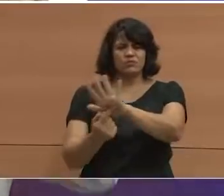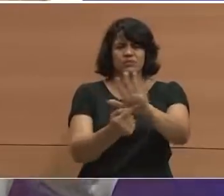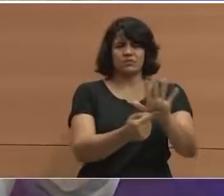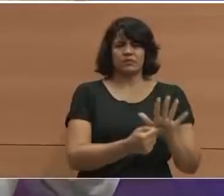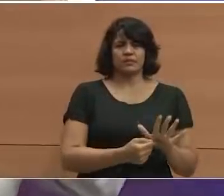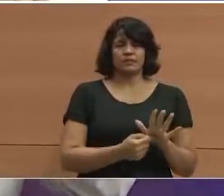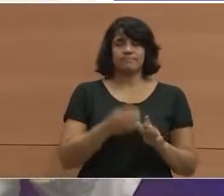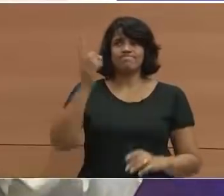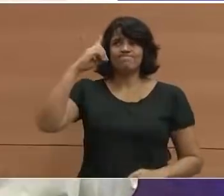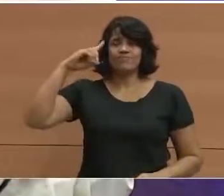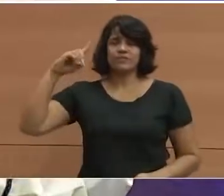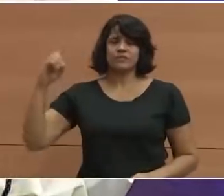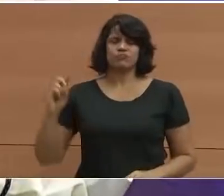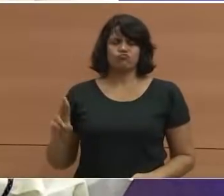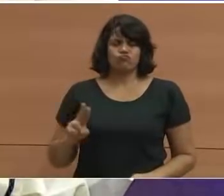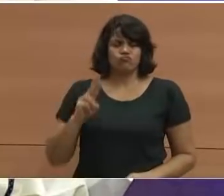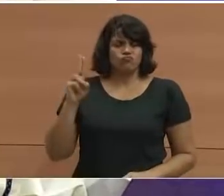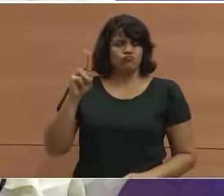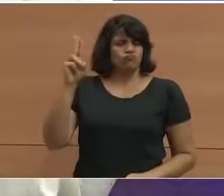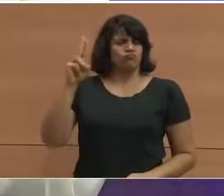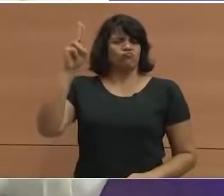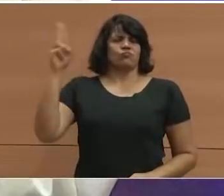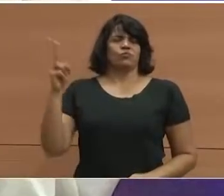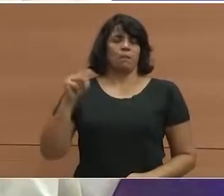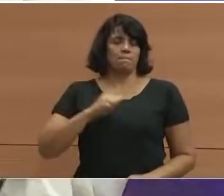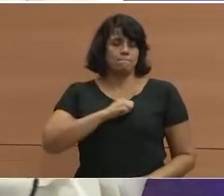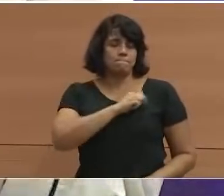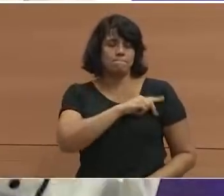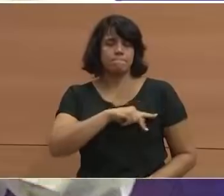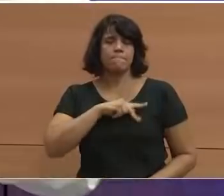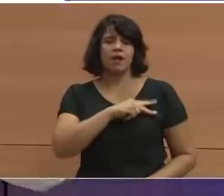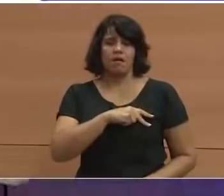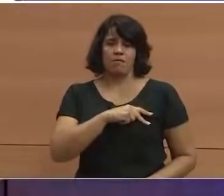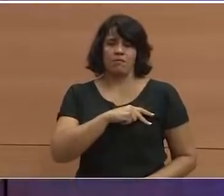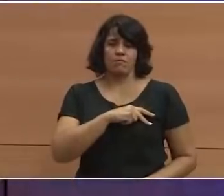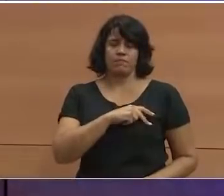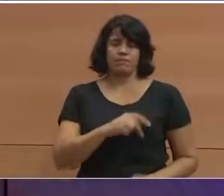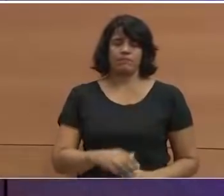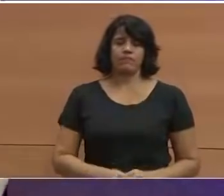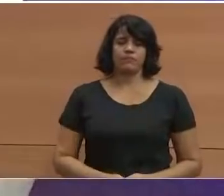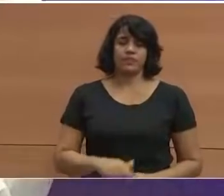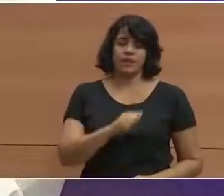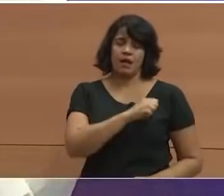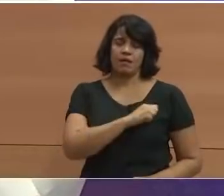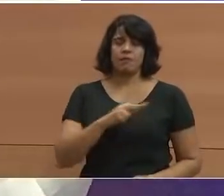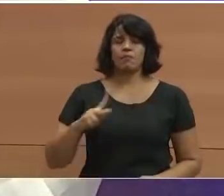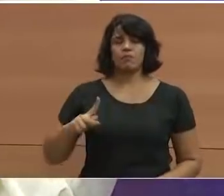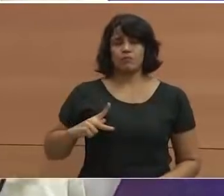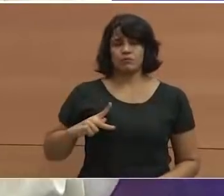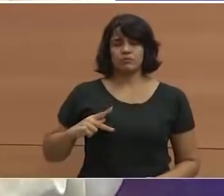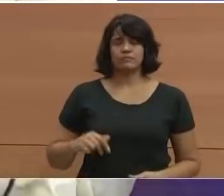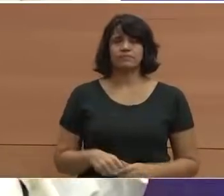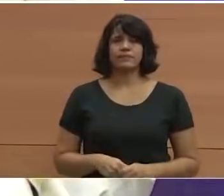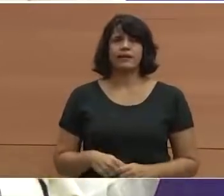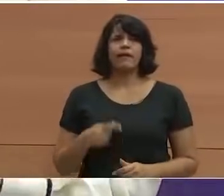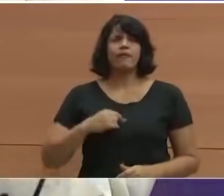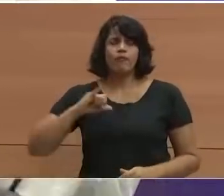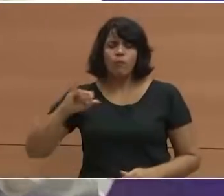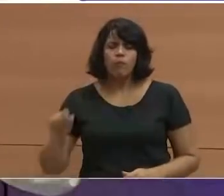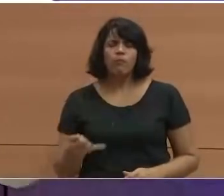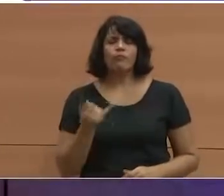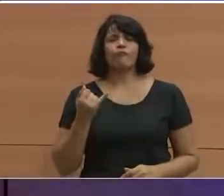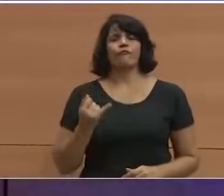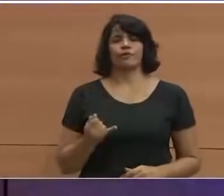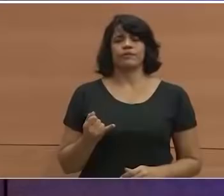apóstolo chamado Paulo. E eu vou aproveitar essa situação para dizer para vocês, na